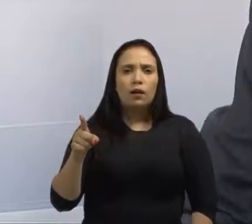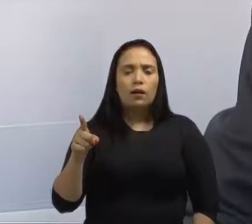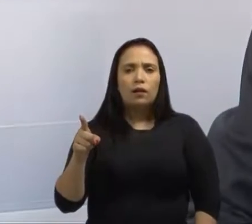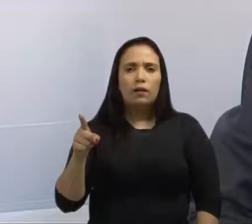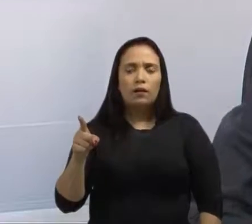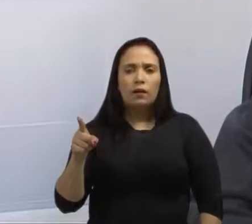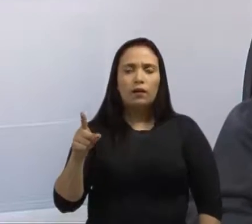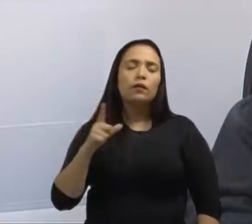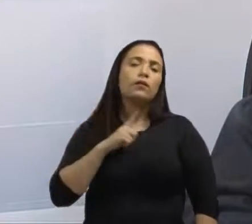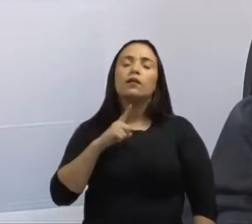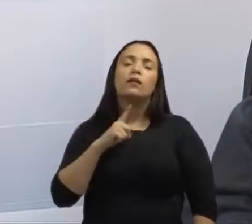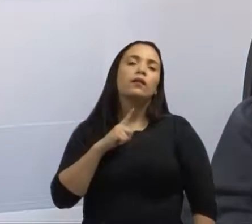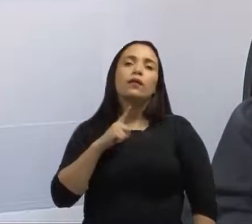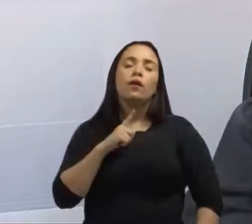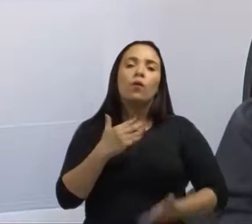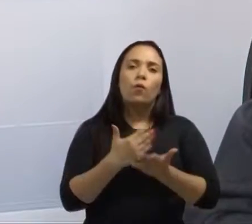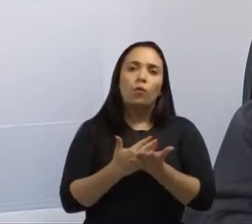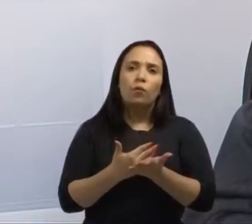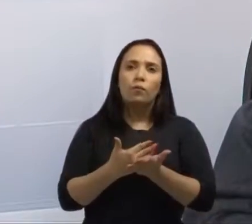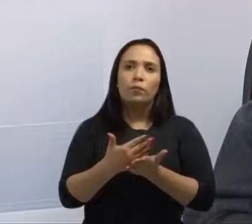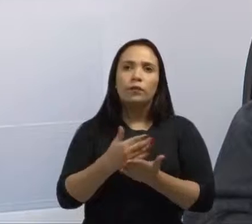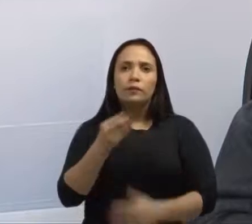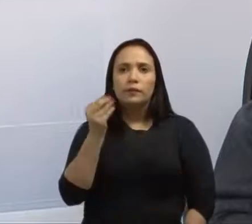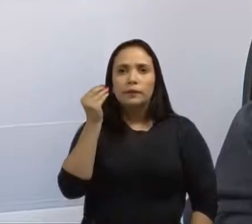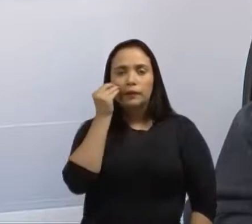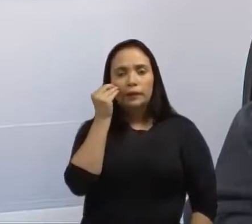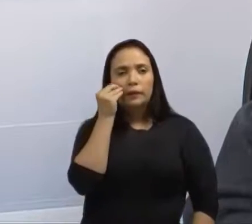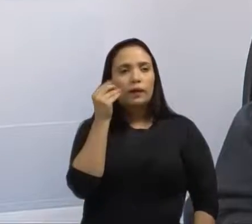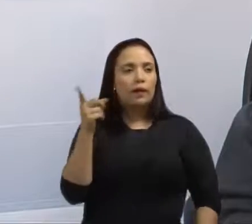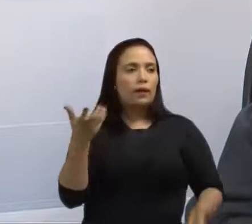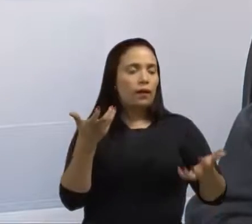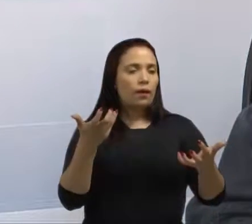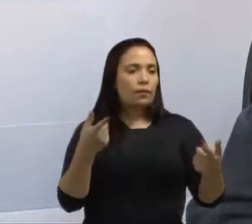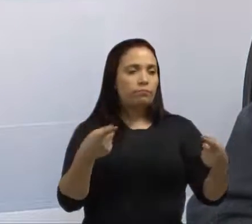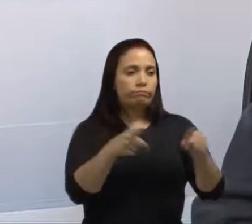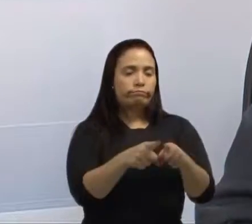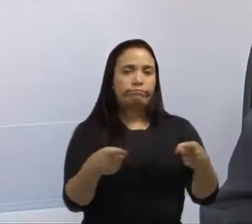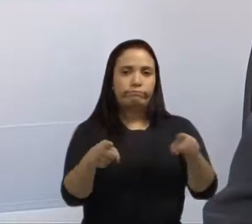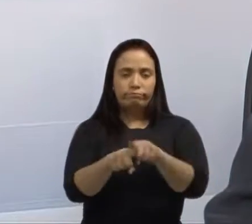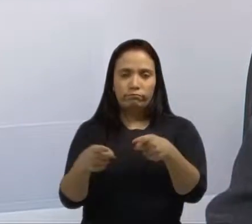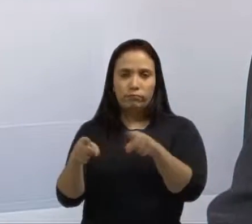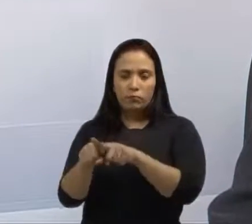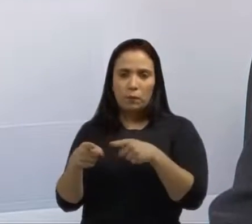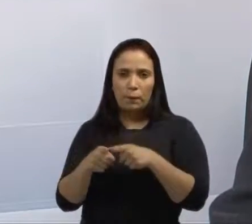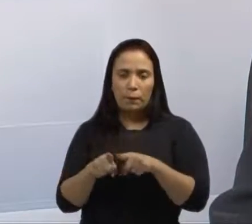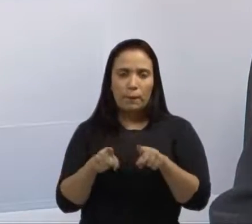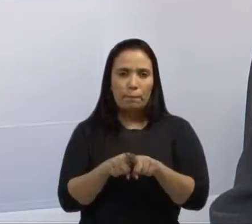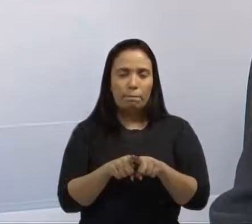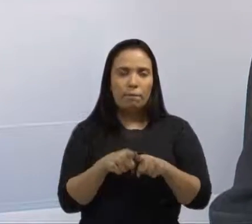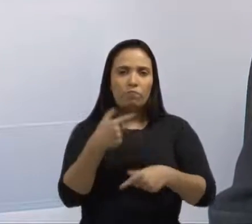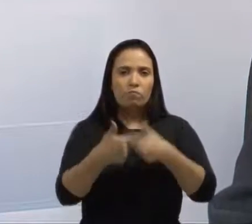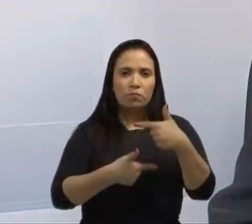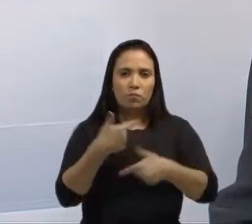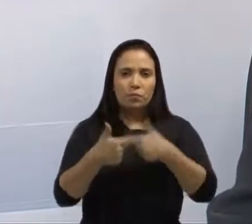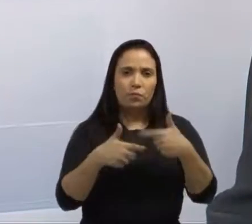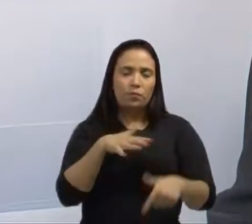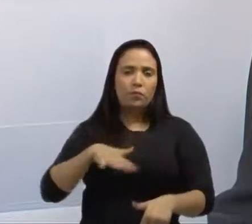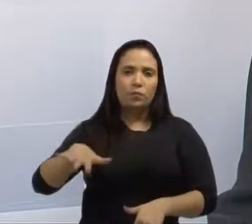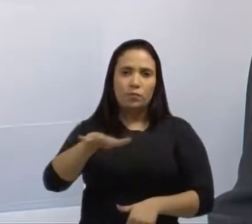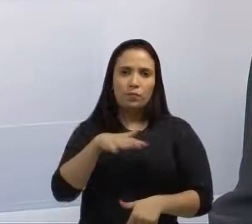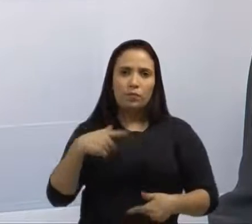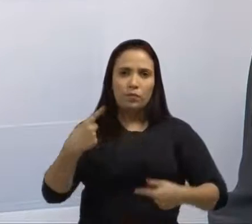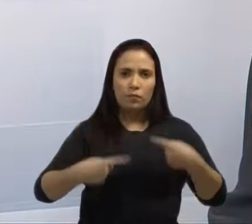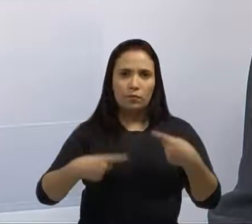dele. Então, ele está tentando atrair o seu círculo de ação política,